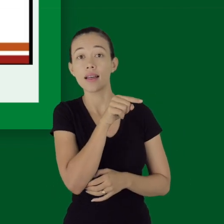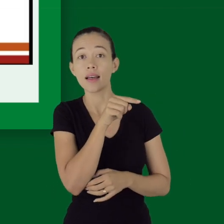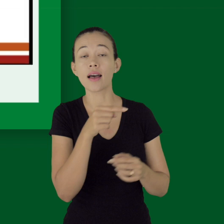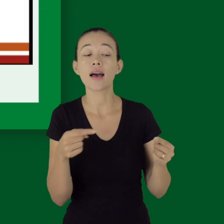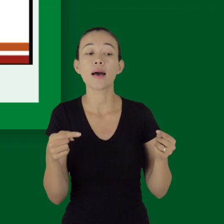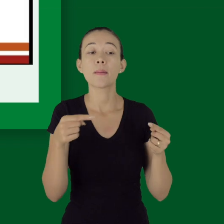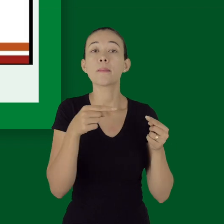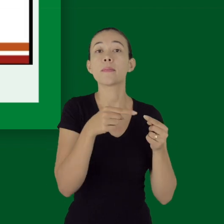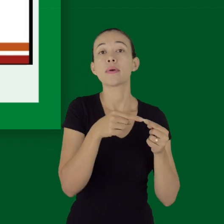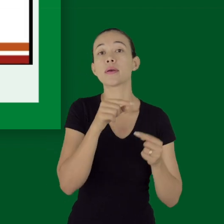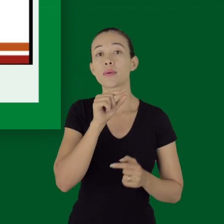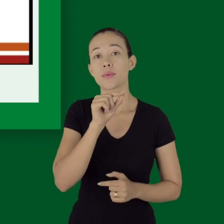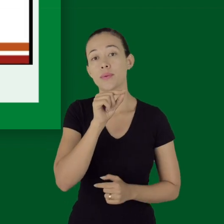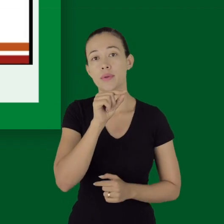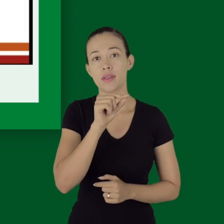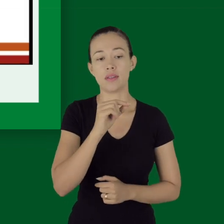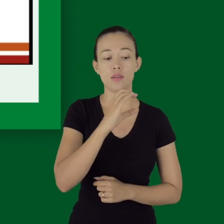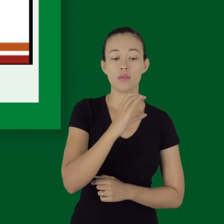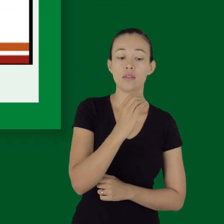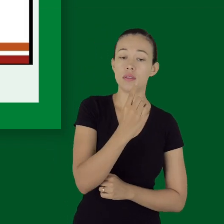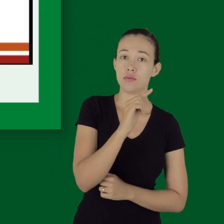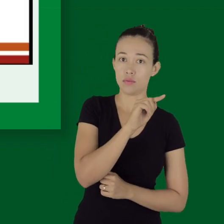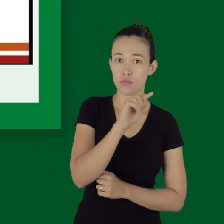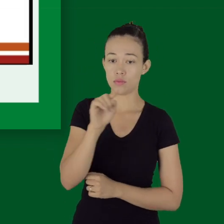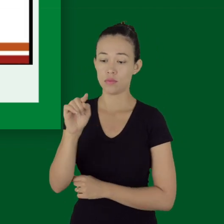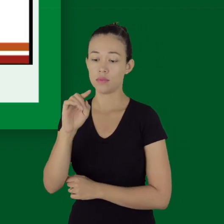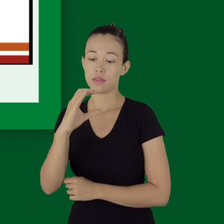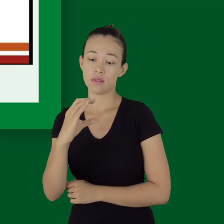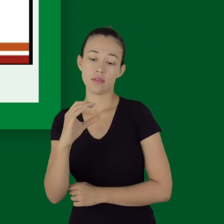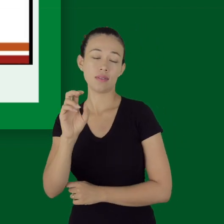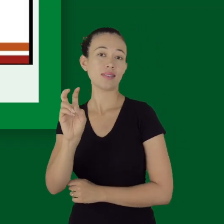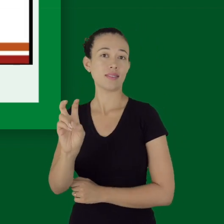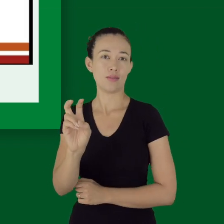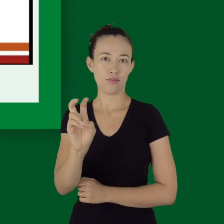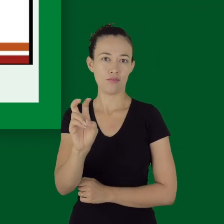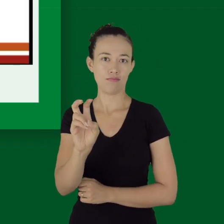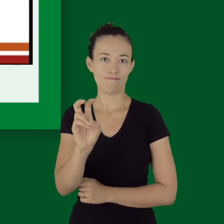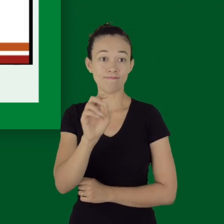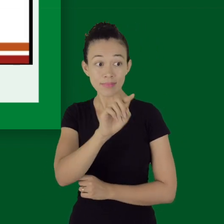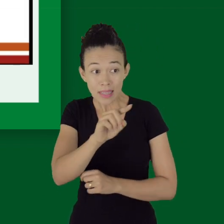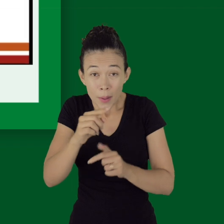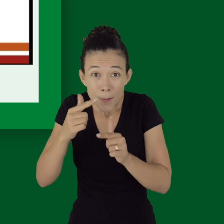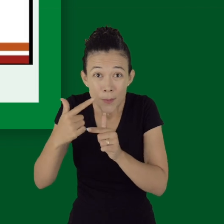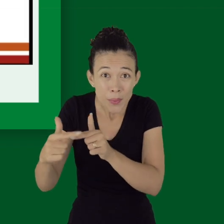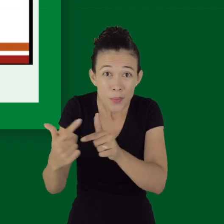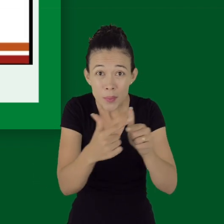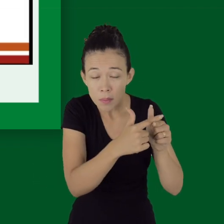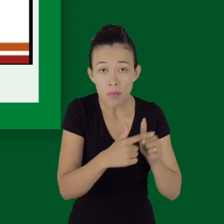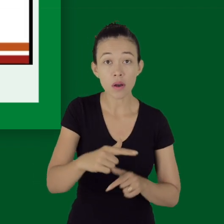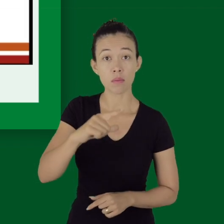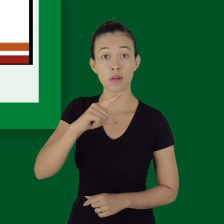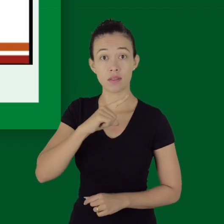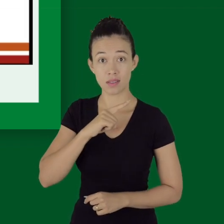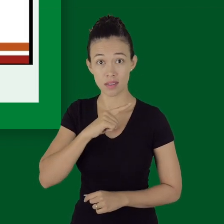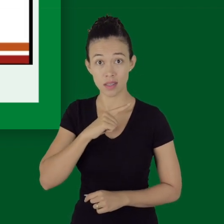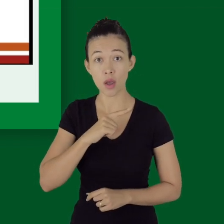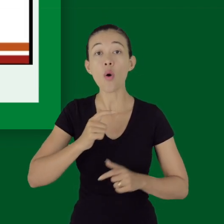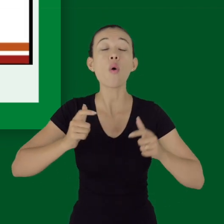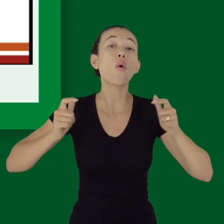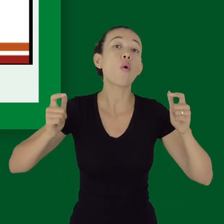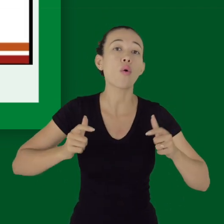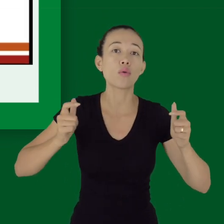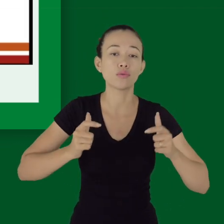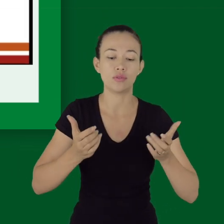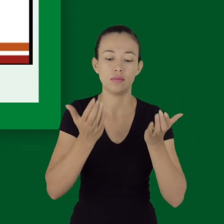ali, eu tenho ali as suas devidas correspondências. Então, se eu tenho um comprometimento lá na altura de C1 a